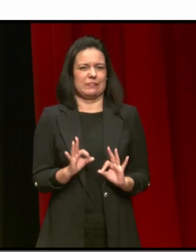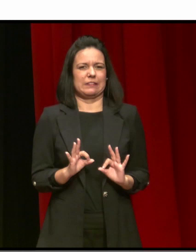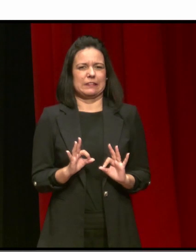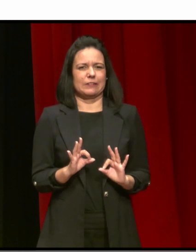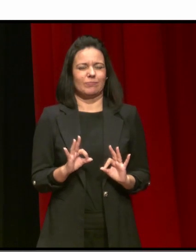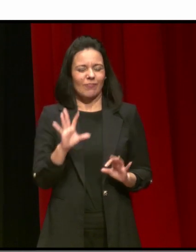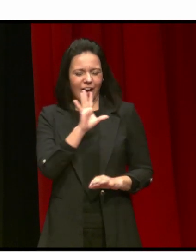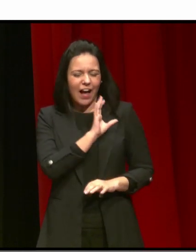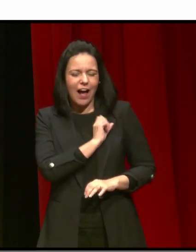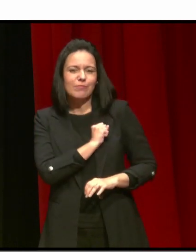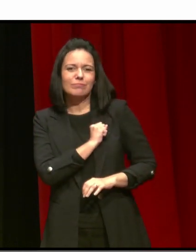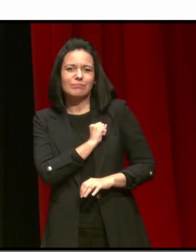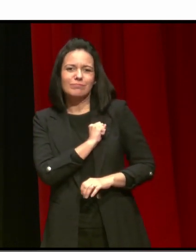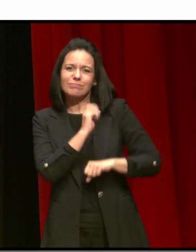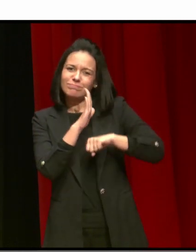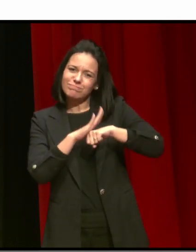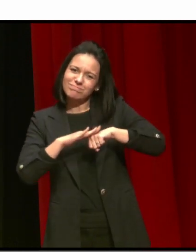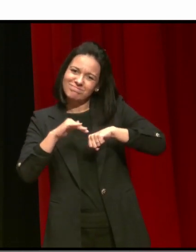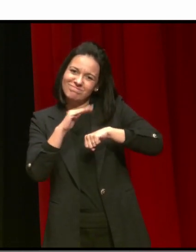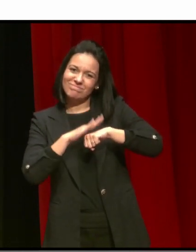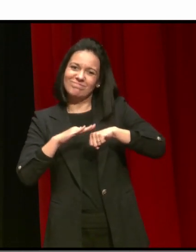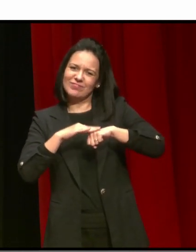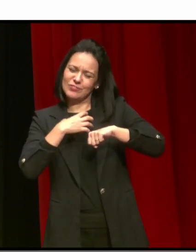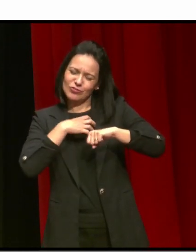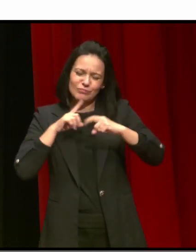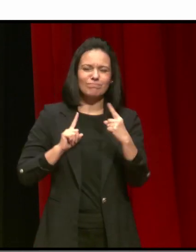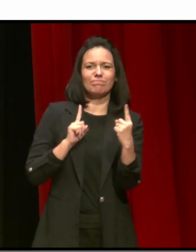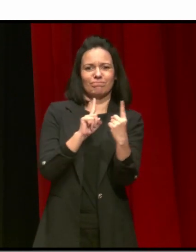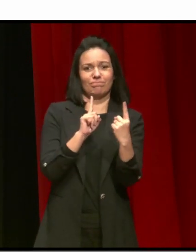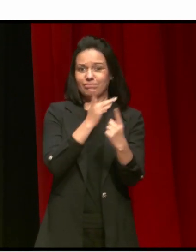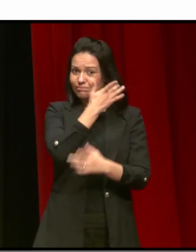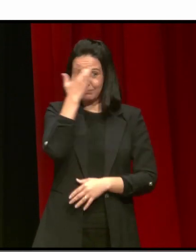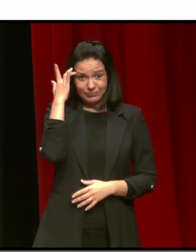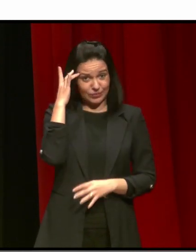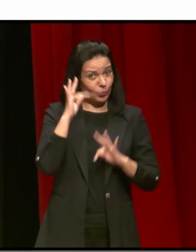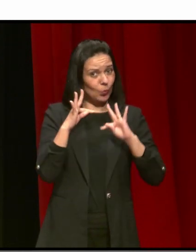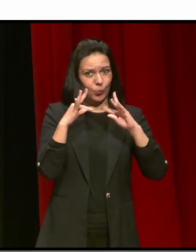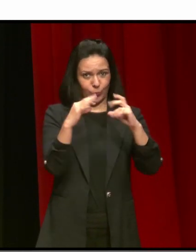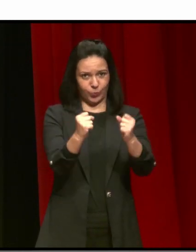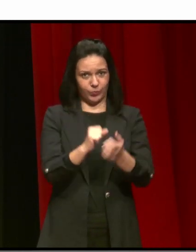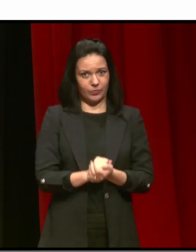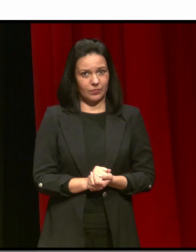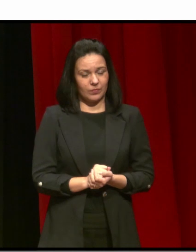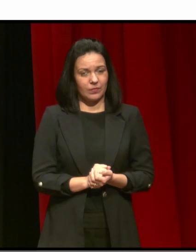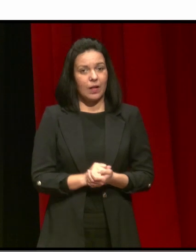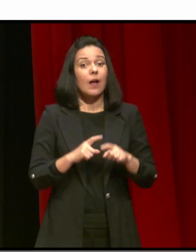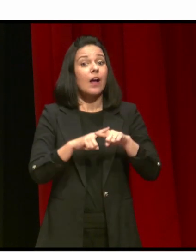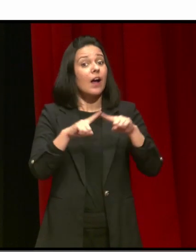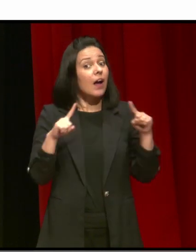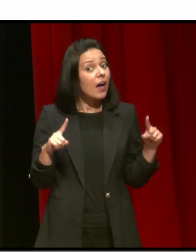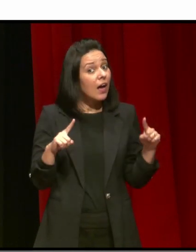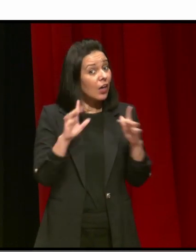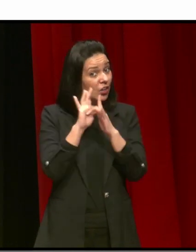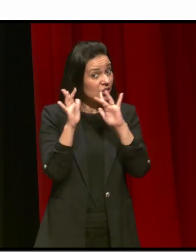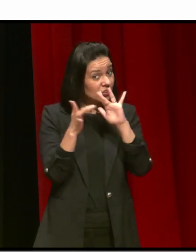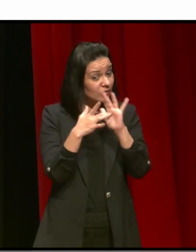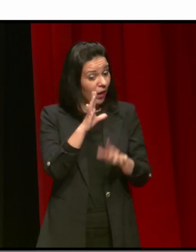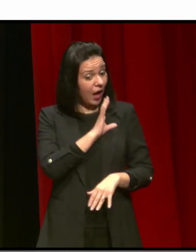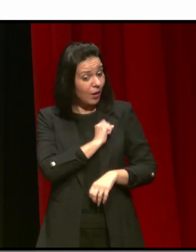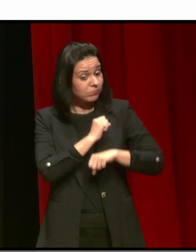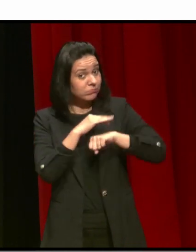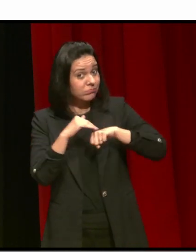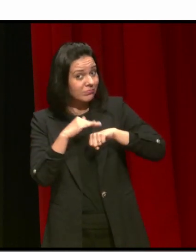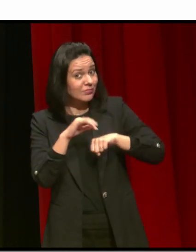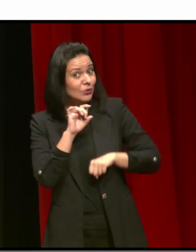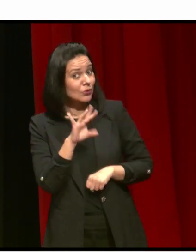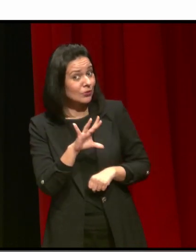muito amoroso, ele era muito gentil com as pessoas, mas Jesus não era só amoroso e gentil, vocês sabem disso, né? De